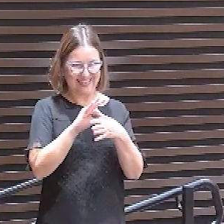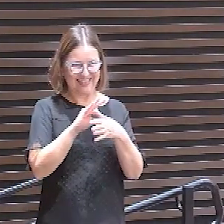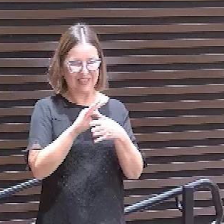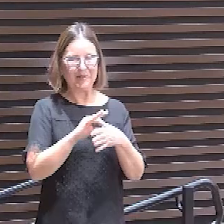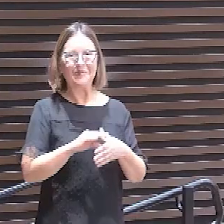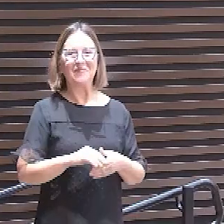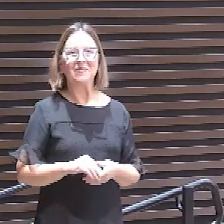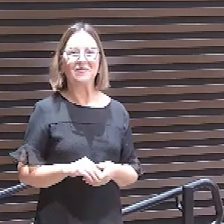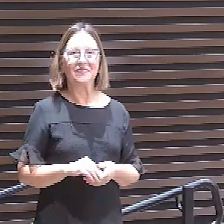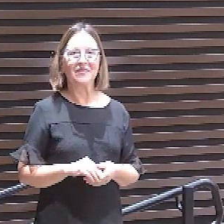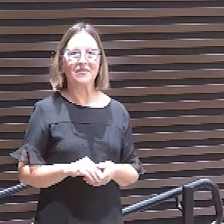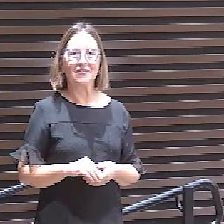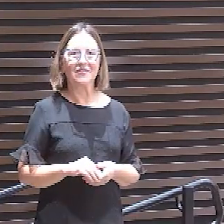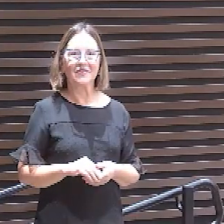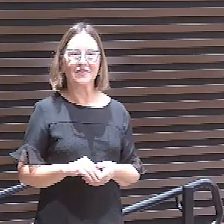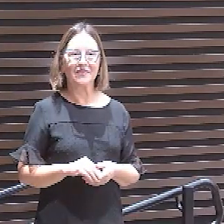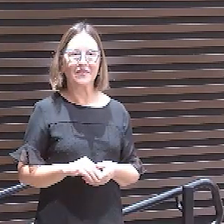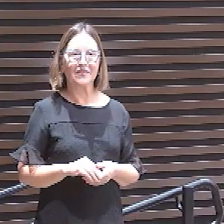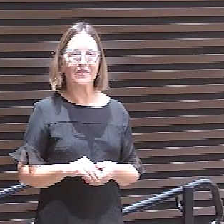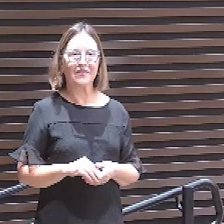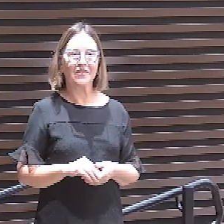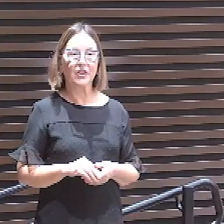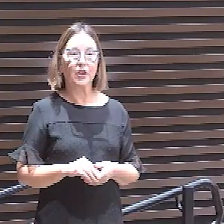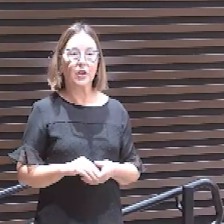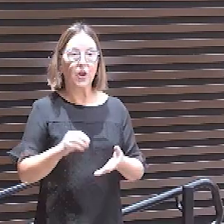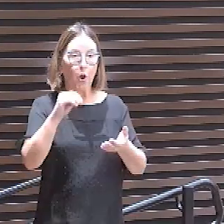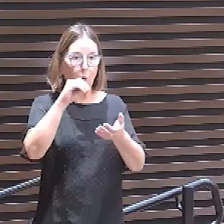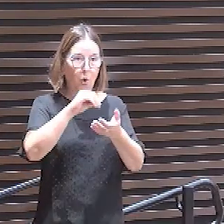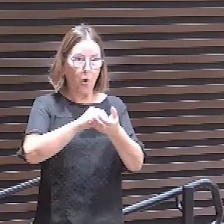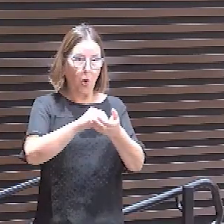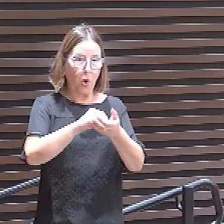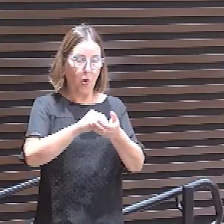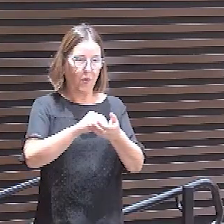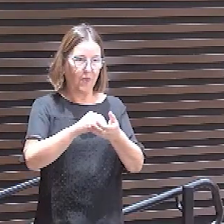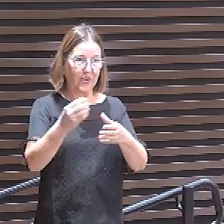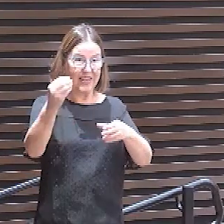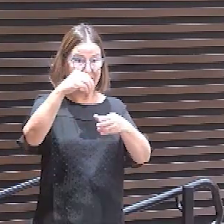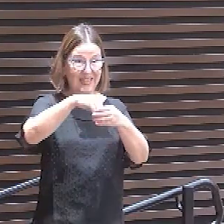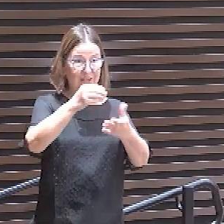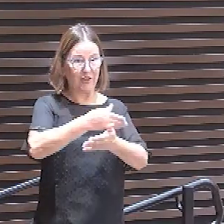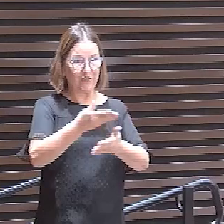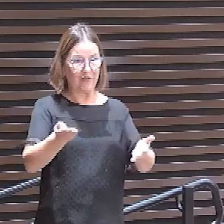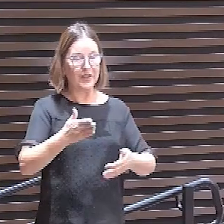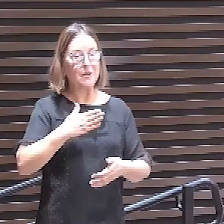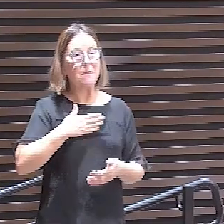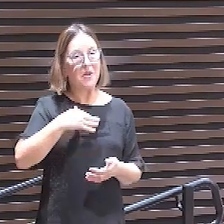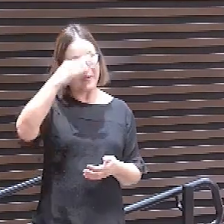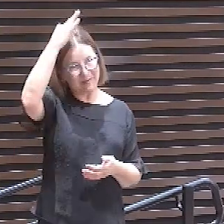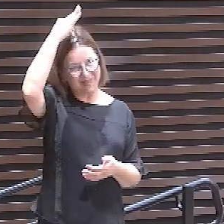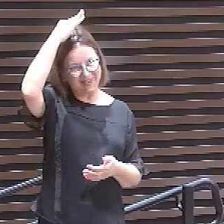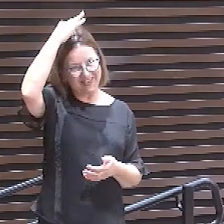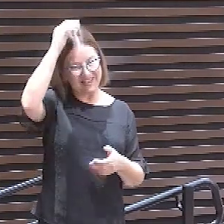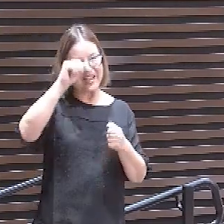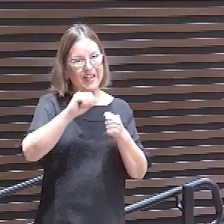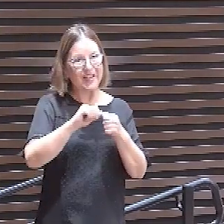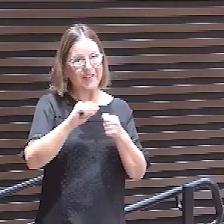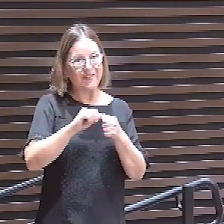carne. Porei dentro de vós o meu espírito e farei